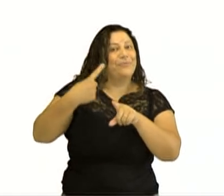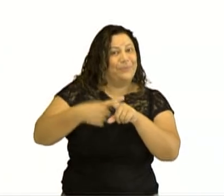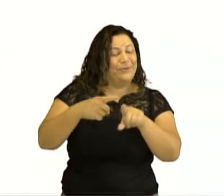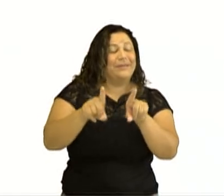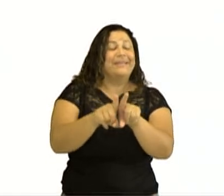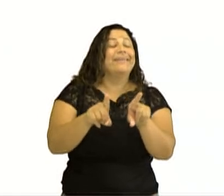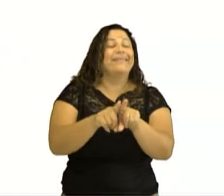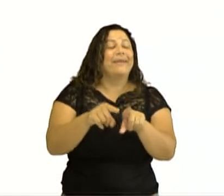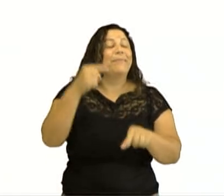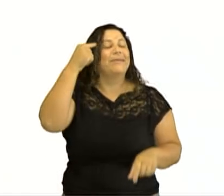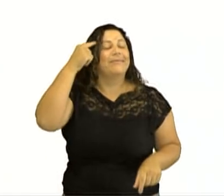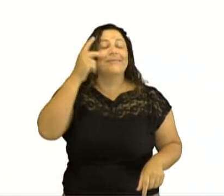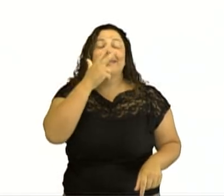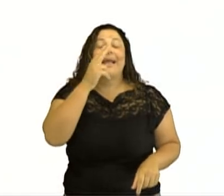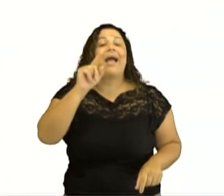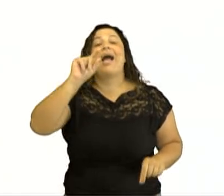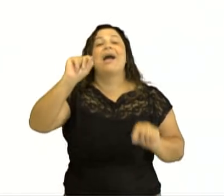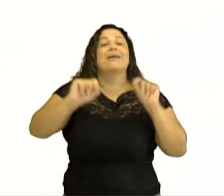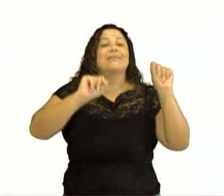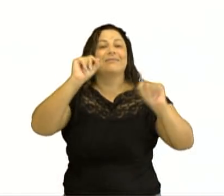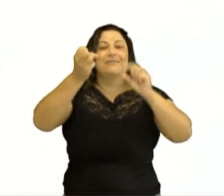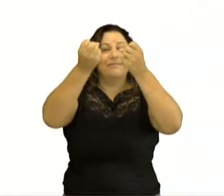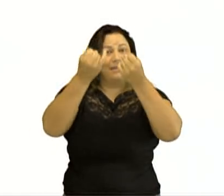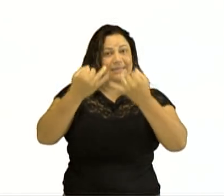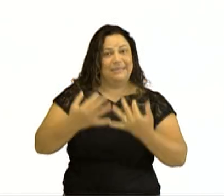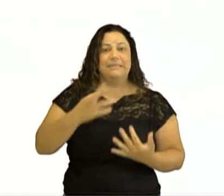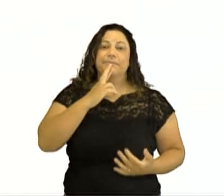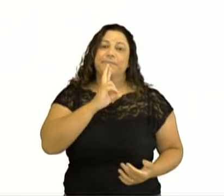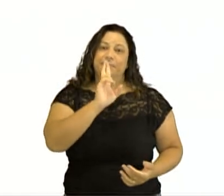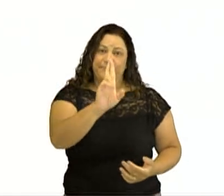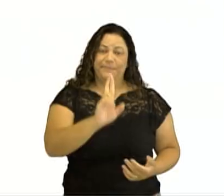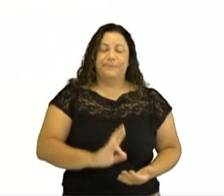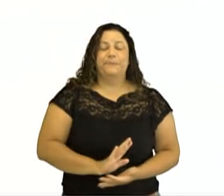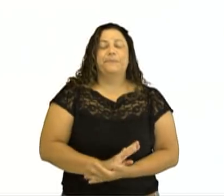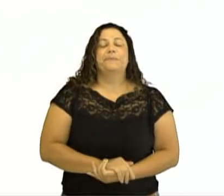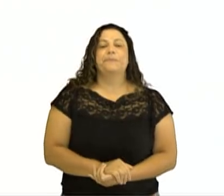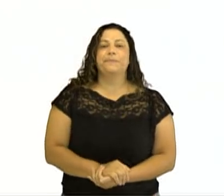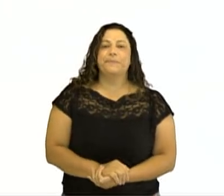você chegou a essa conclusão. Vai explicar a sua resposta. Vamos lá?